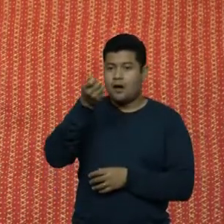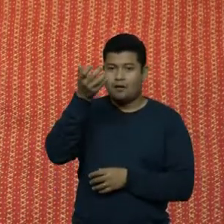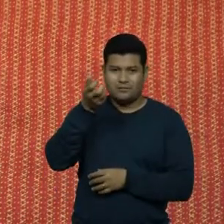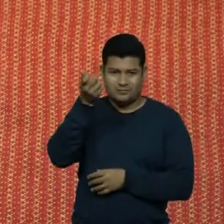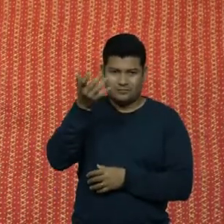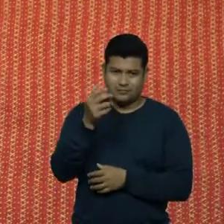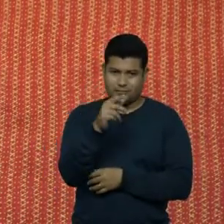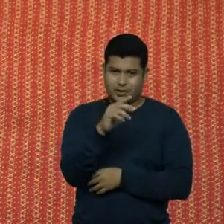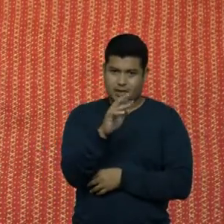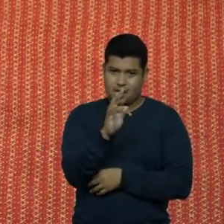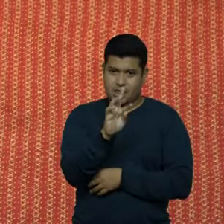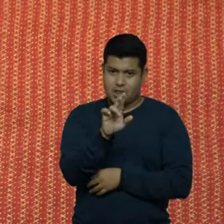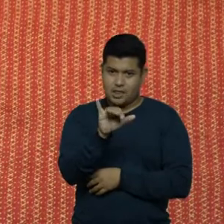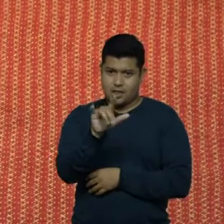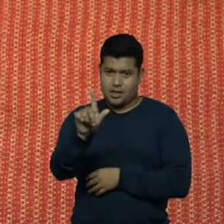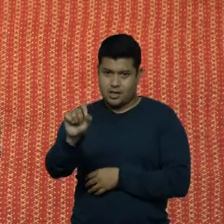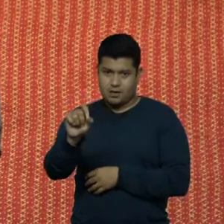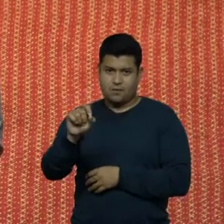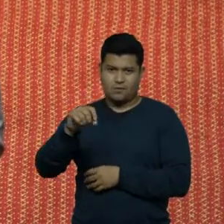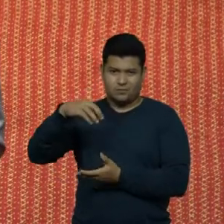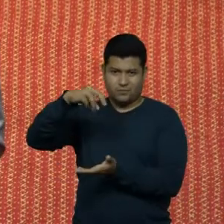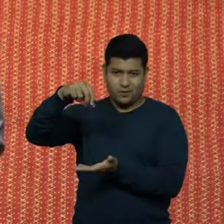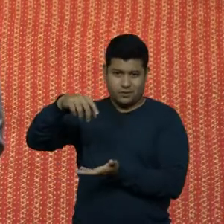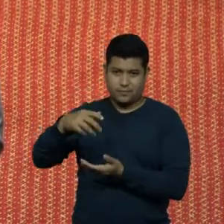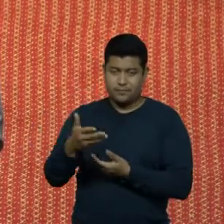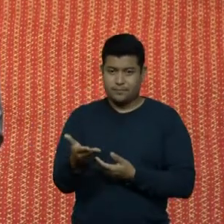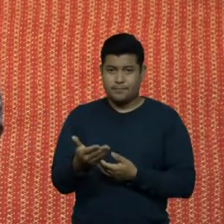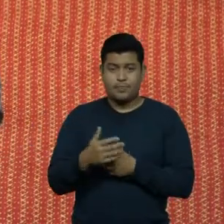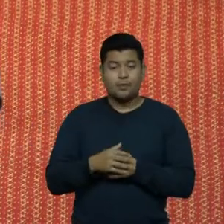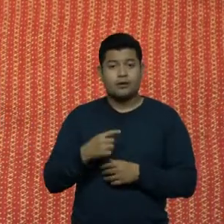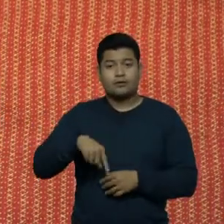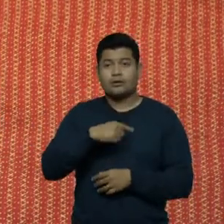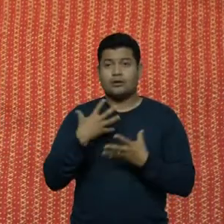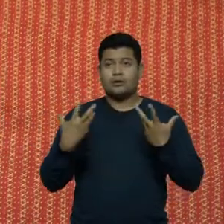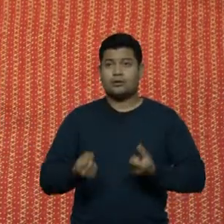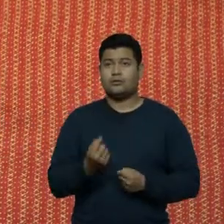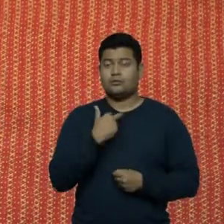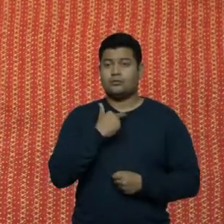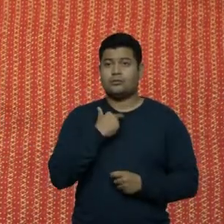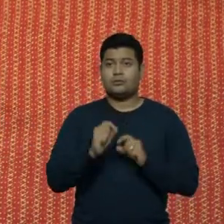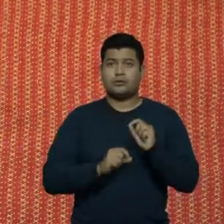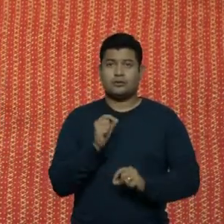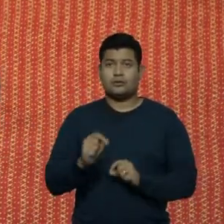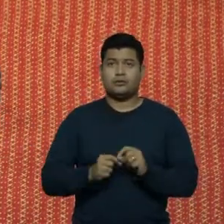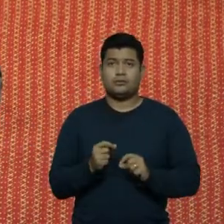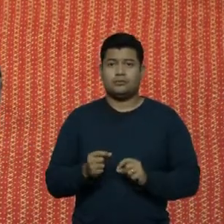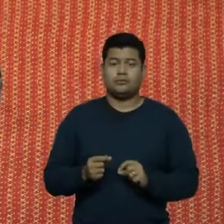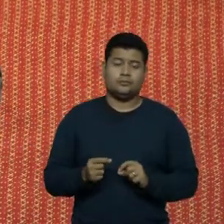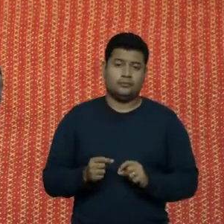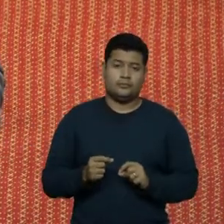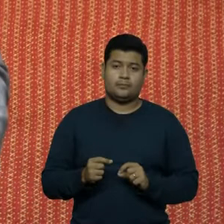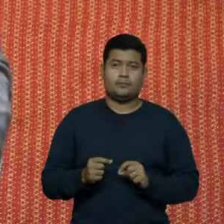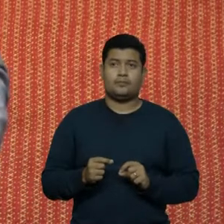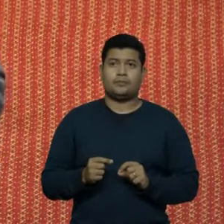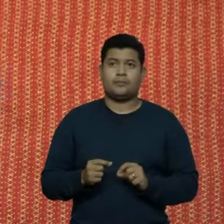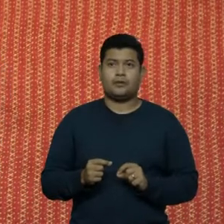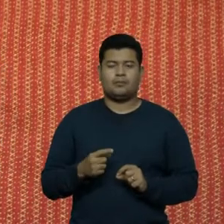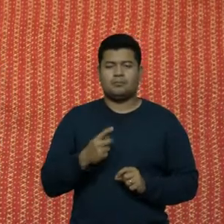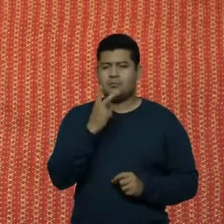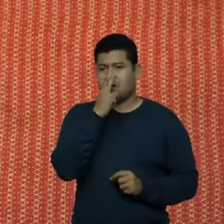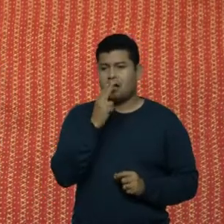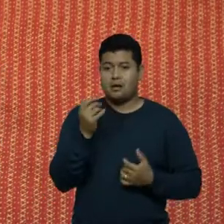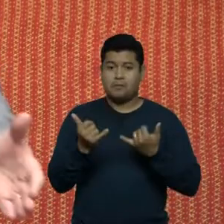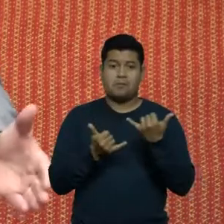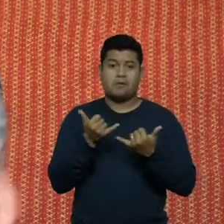agora o que nós não podemos aqui permitir é que e brincamos